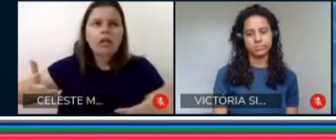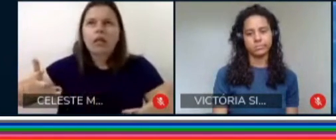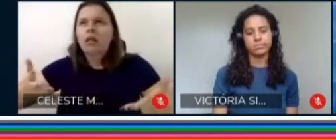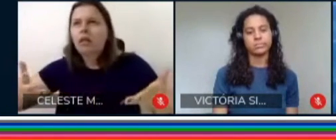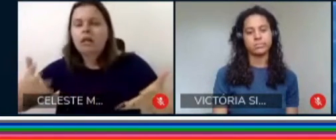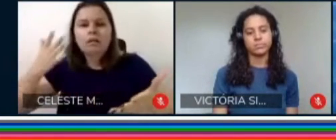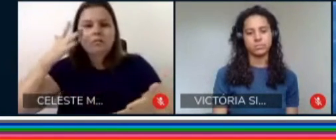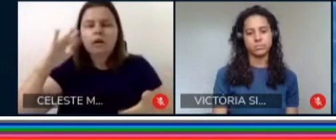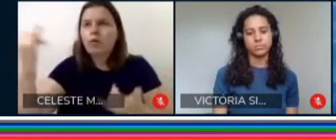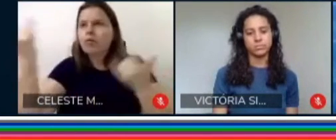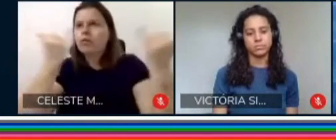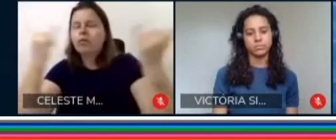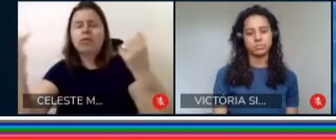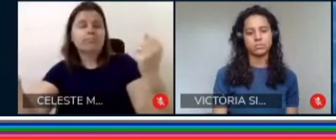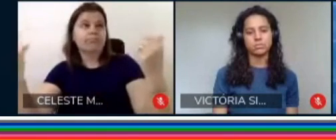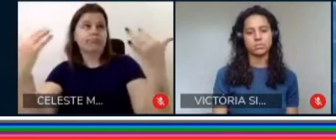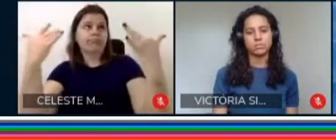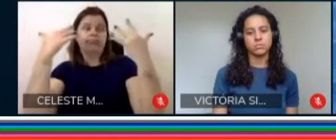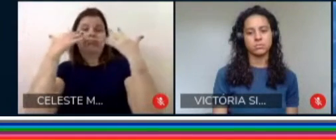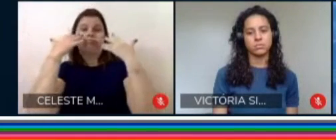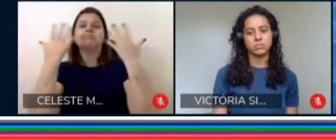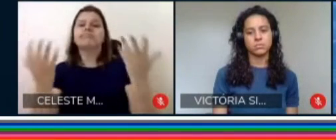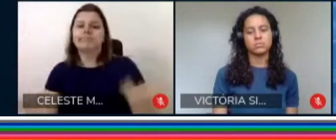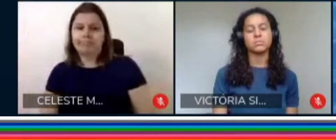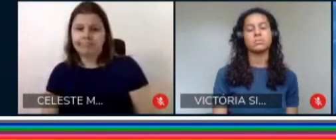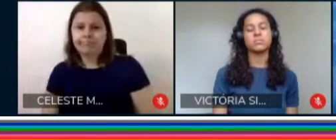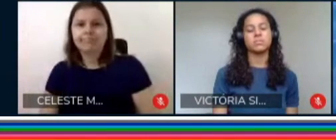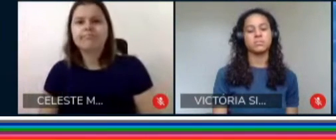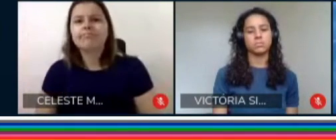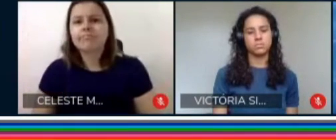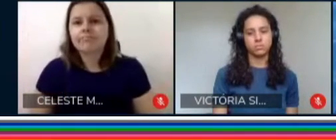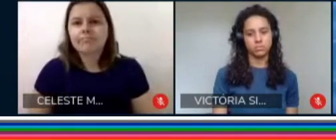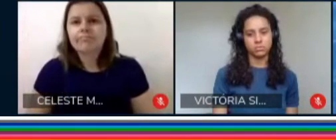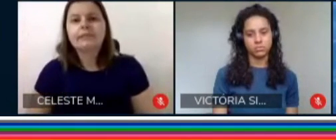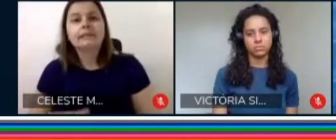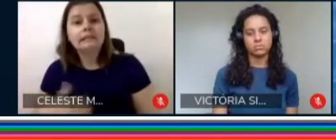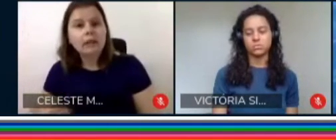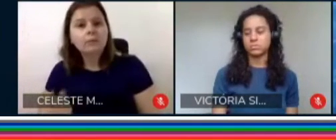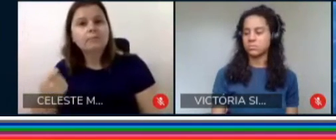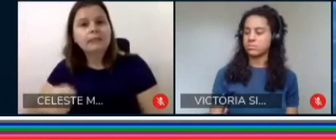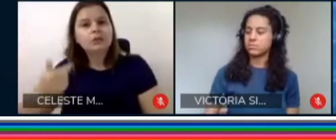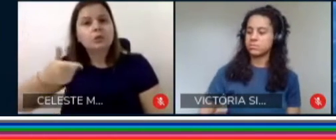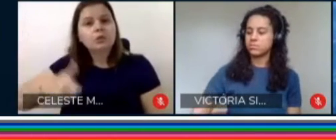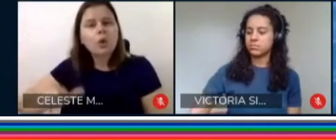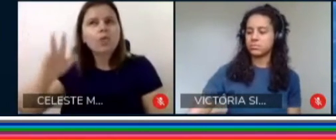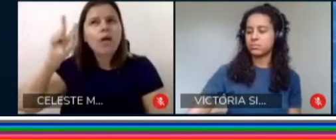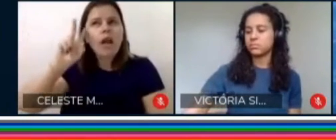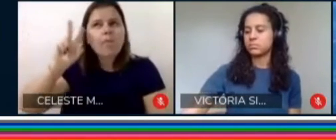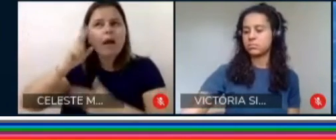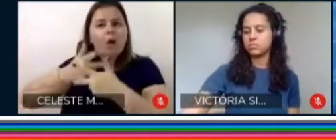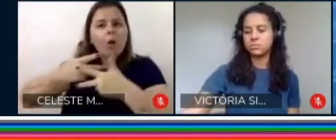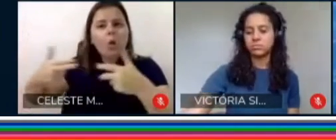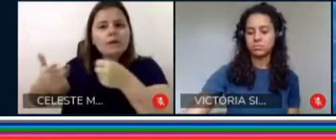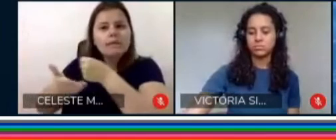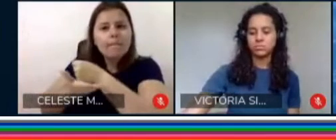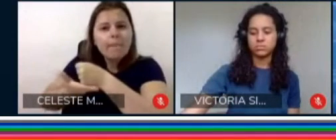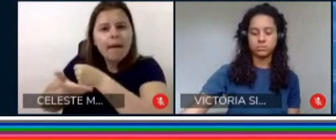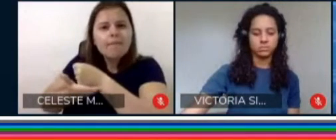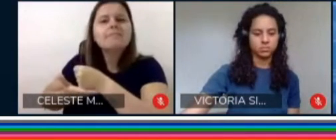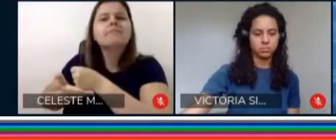mundo de informação, né? Eu acho que essas ressituar e relembrar das coisas básicas são